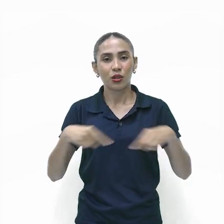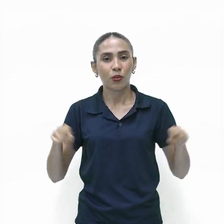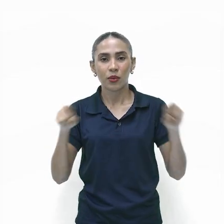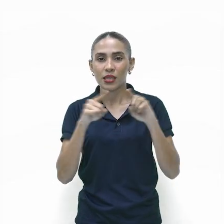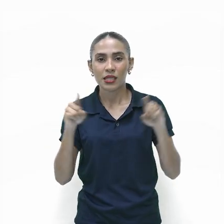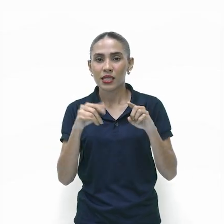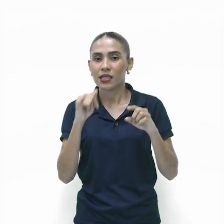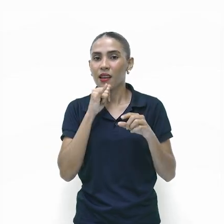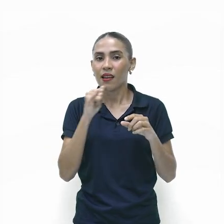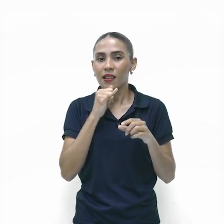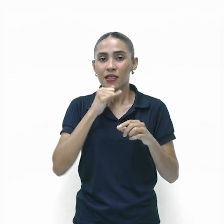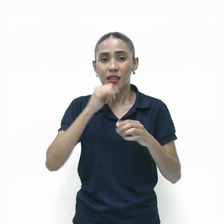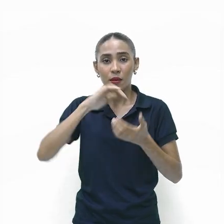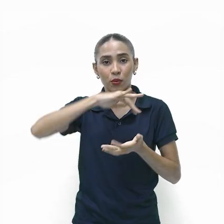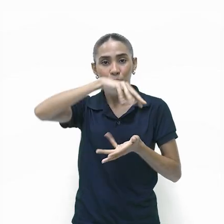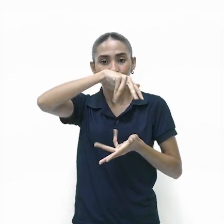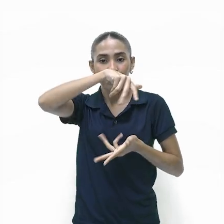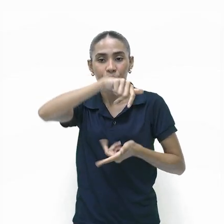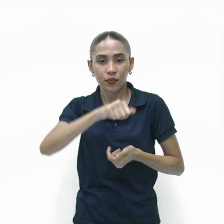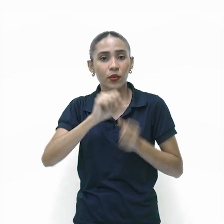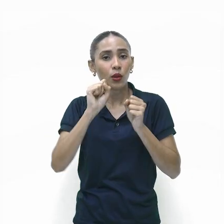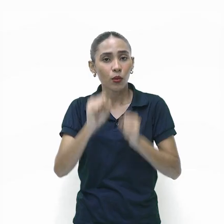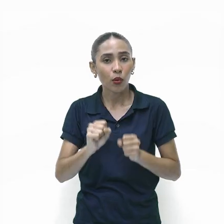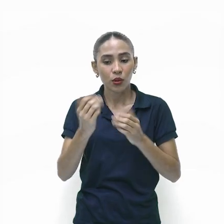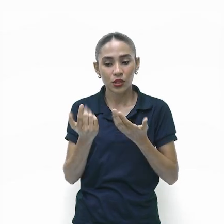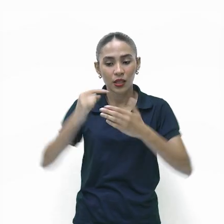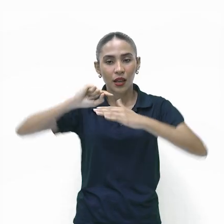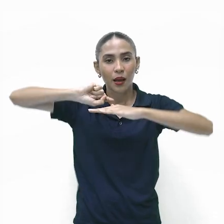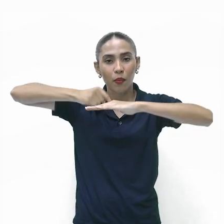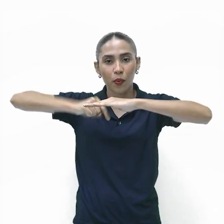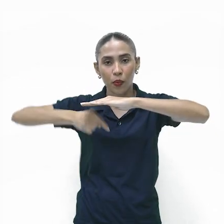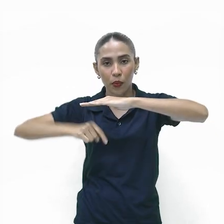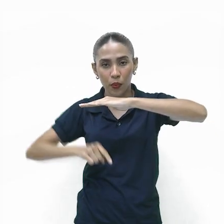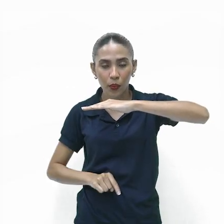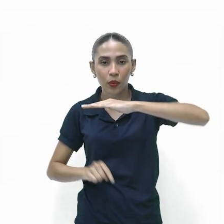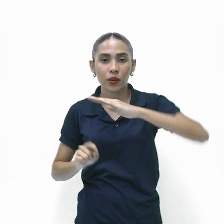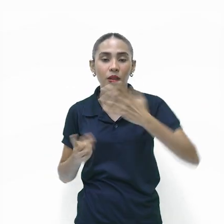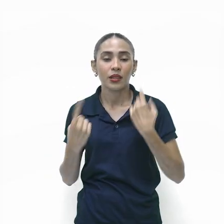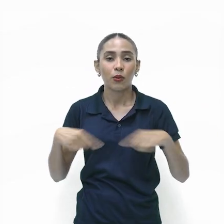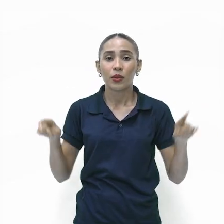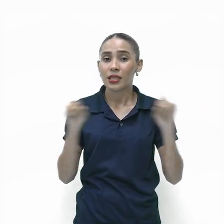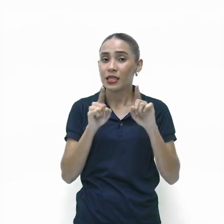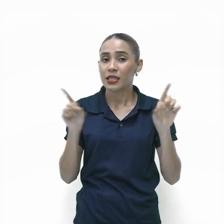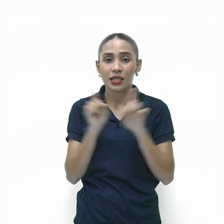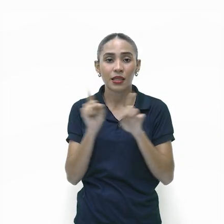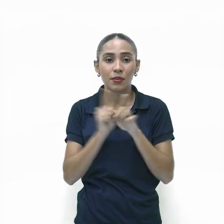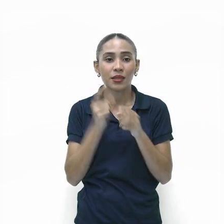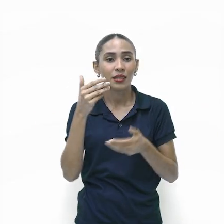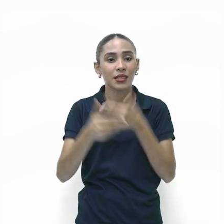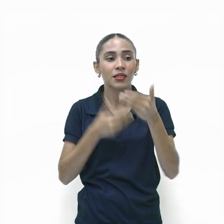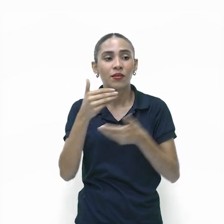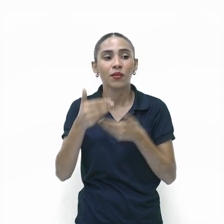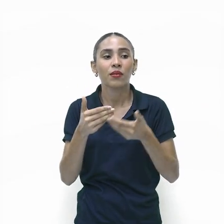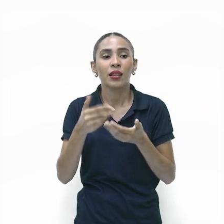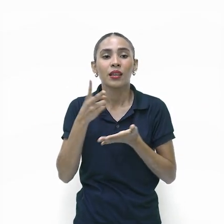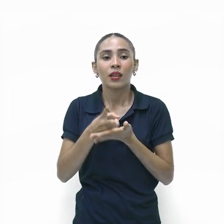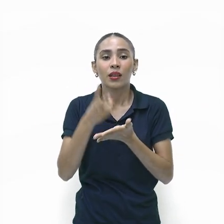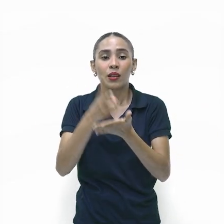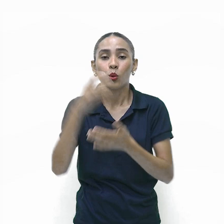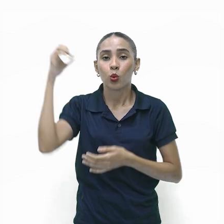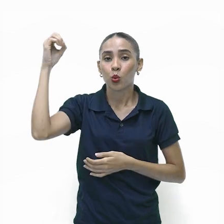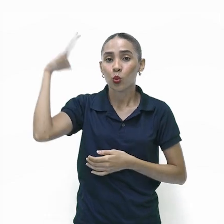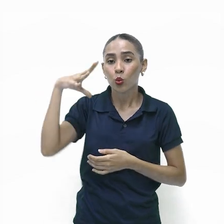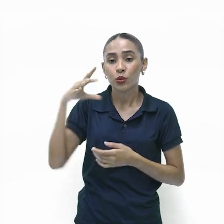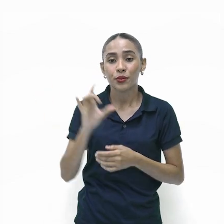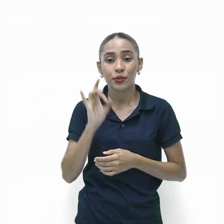não precisa estar na superfície, ela pode estar escondida abaixo da superfície. Não precisa se desenvolver com a presença